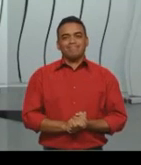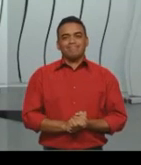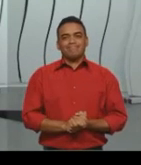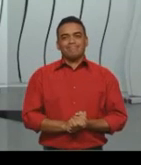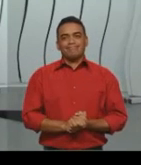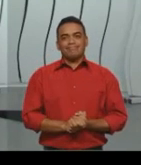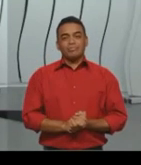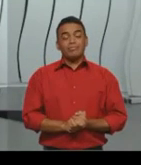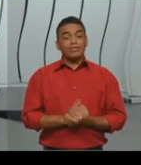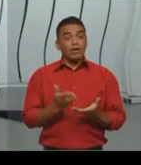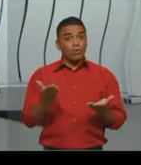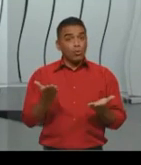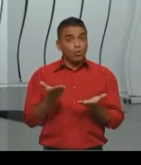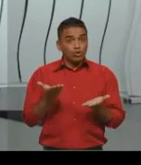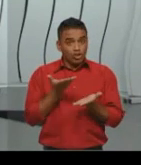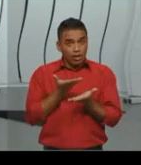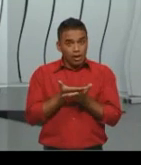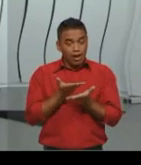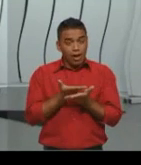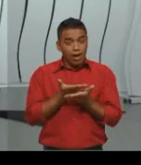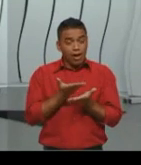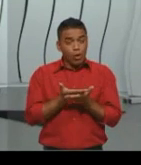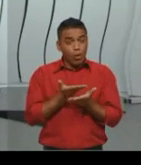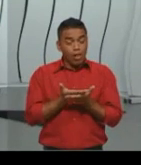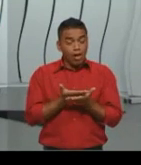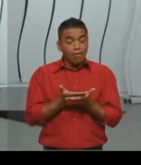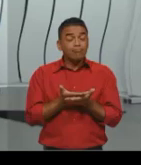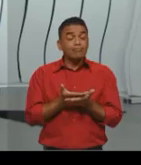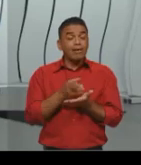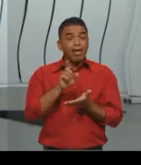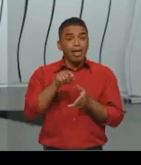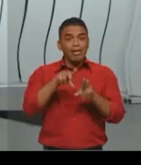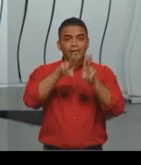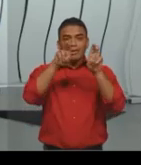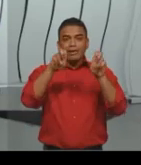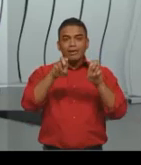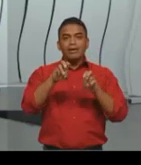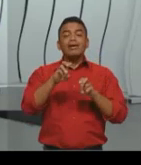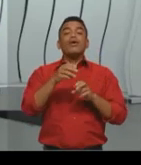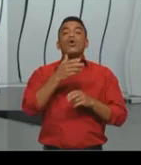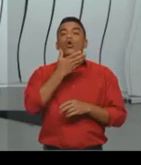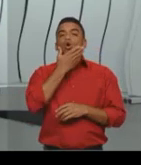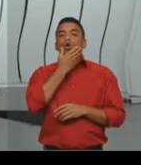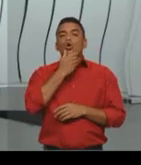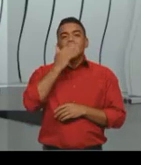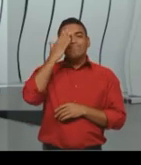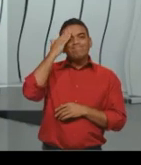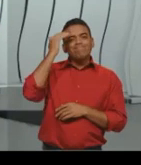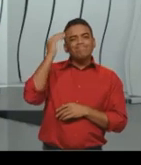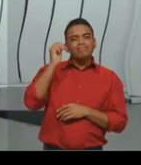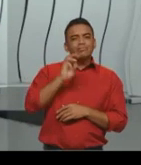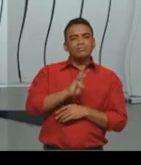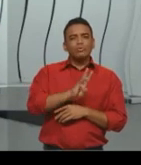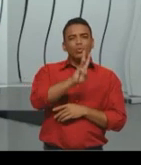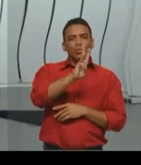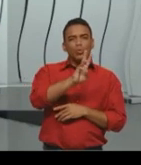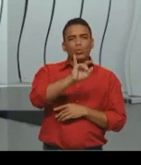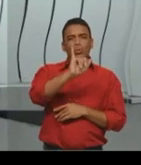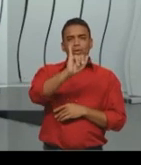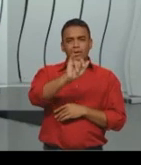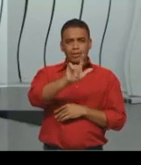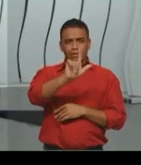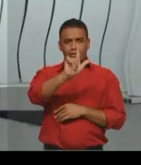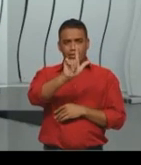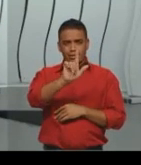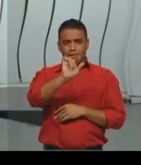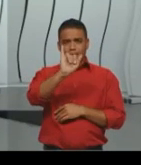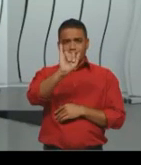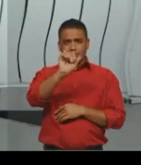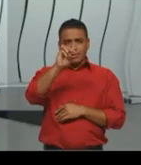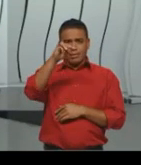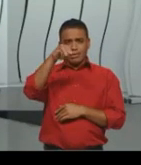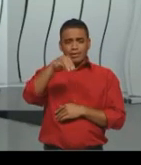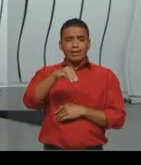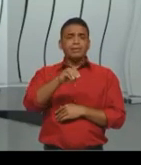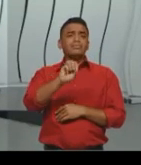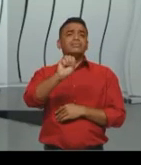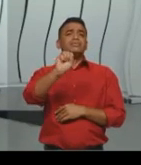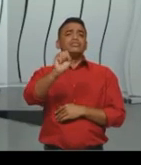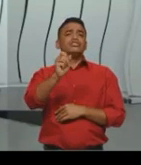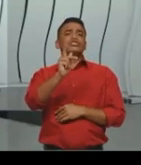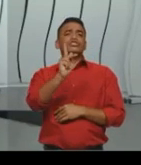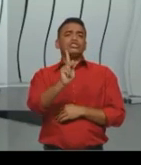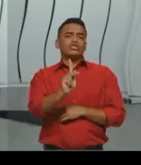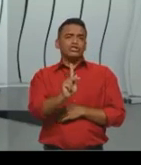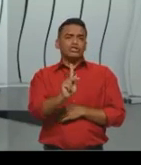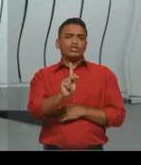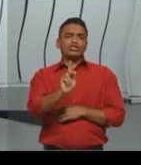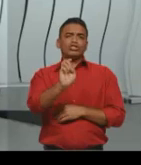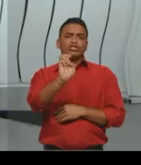a aula de hoje a gente vai falar sobre William Shakespeare. Eu baseei essa aula estritamente no PET, que a gente